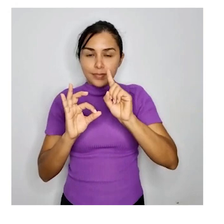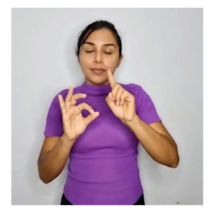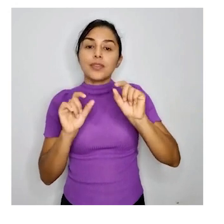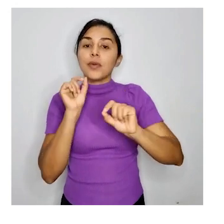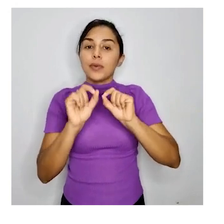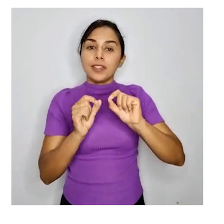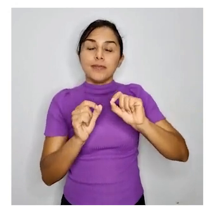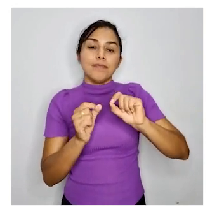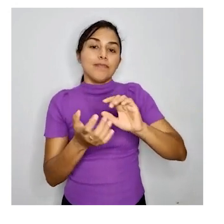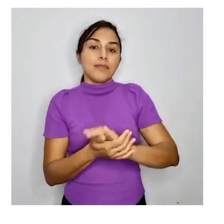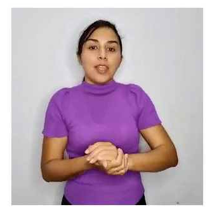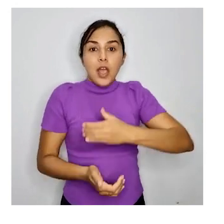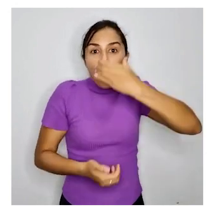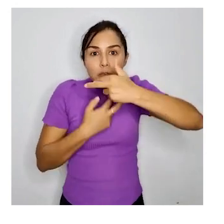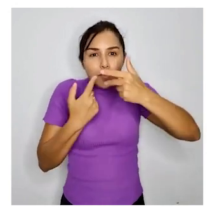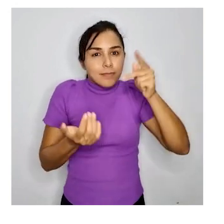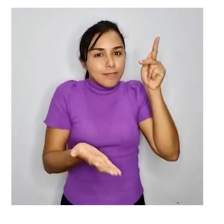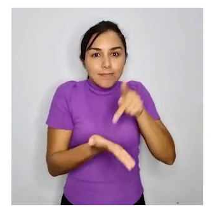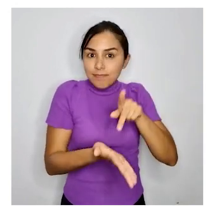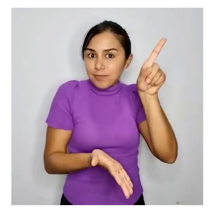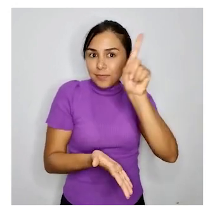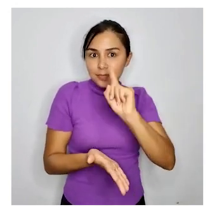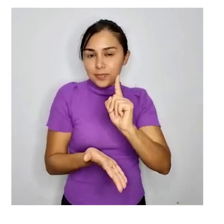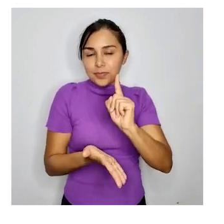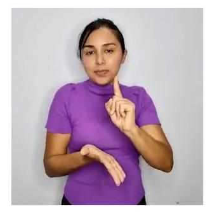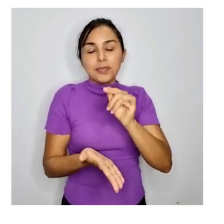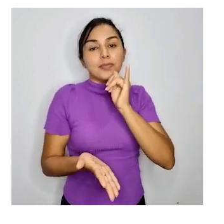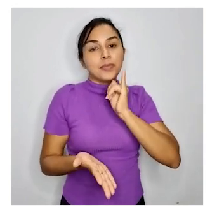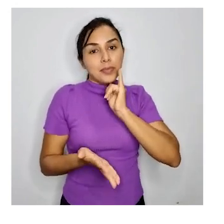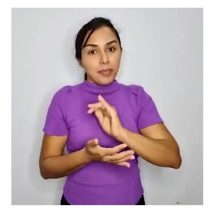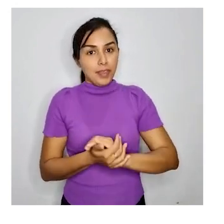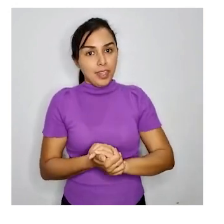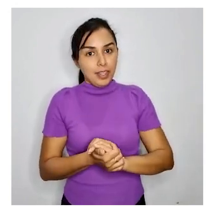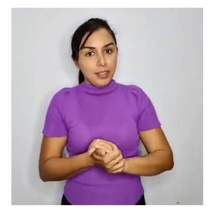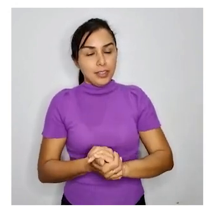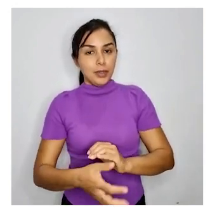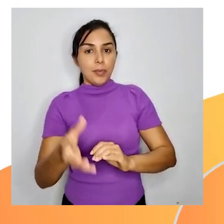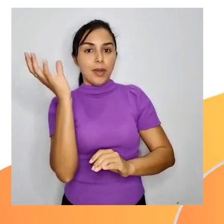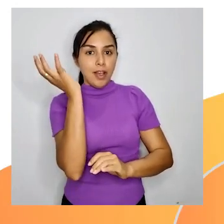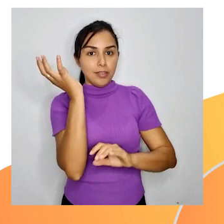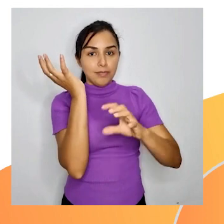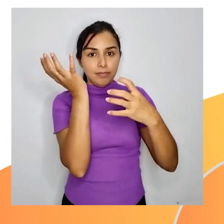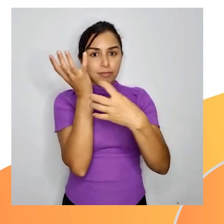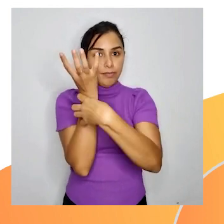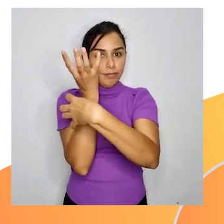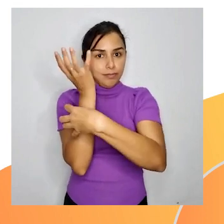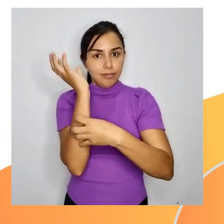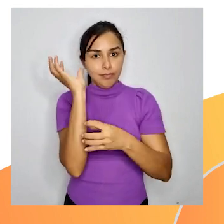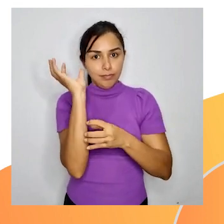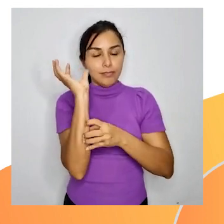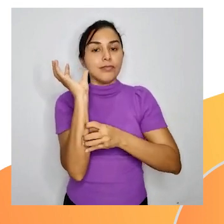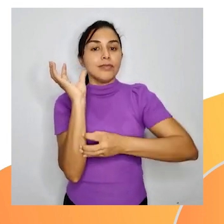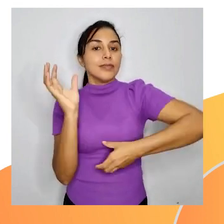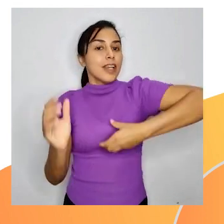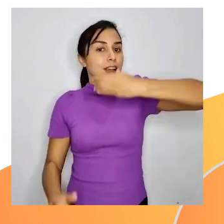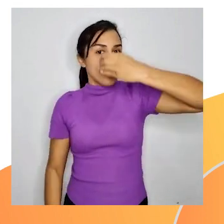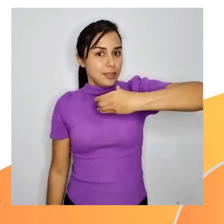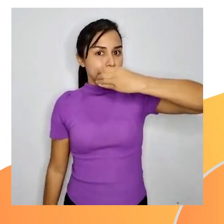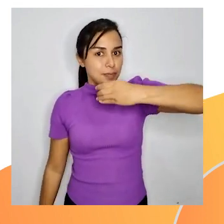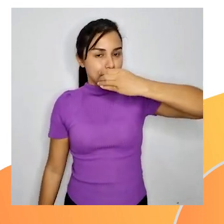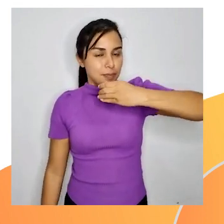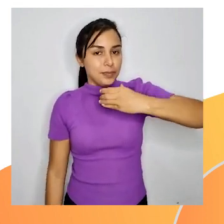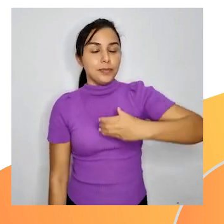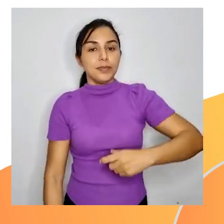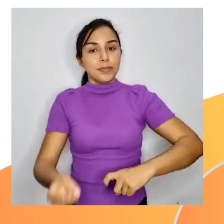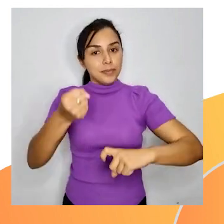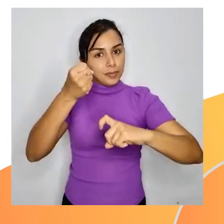falsos frutos. Então, aqui nós temos como exemplo o abacaxi, a maçã, o caju, o